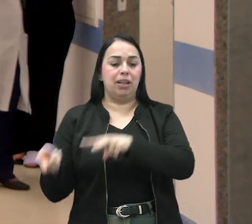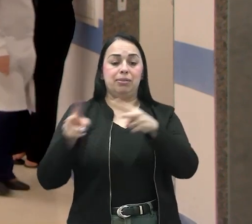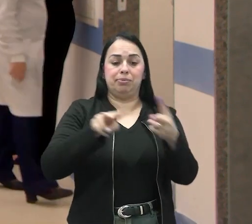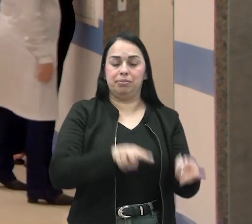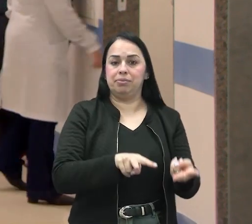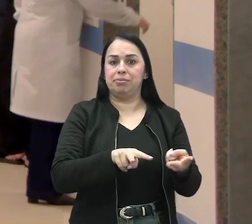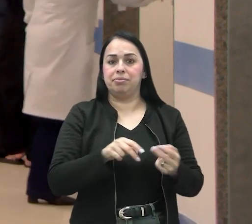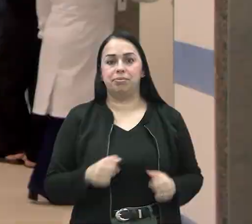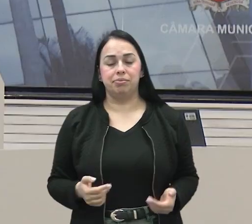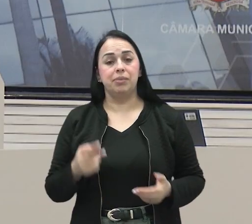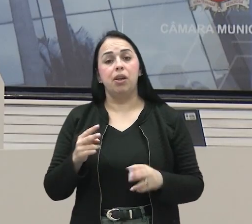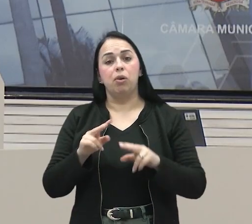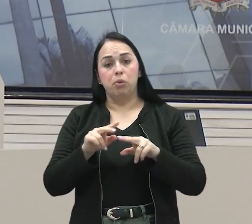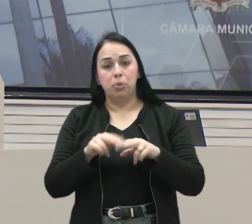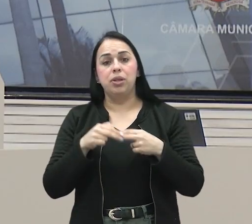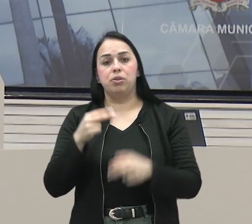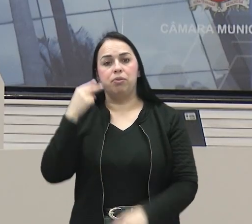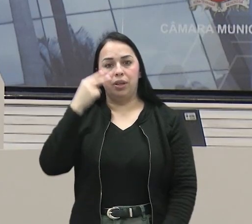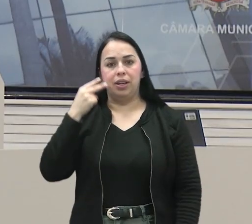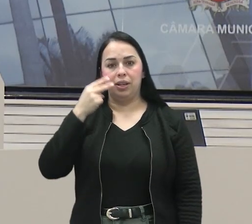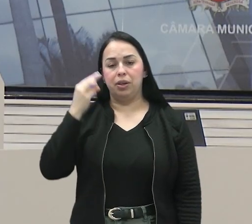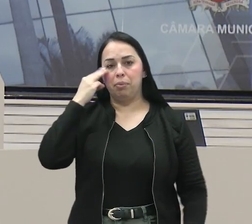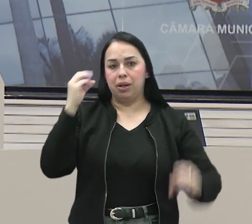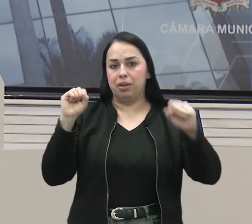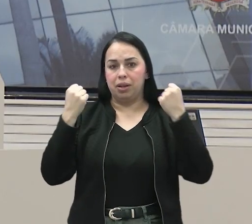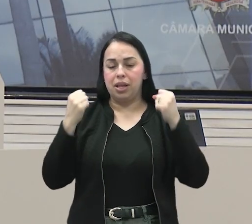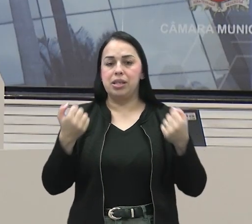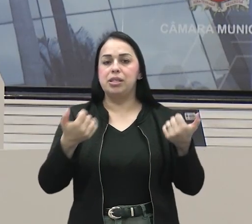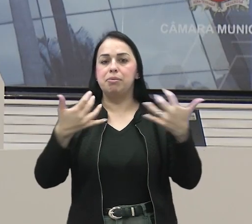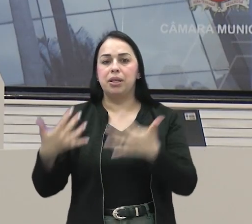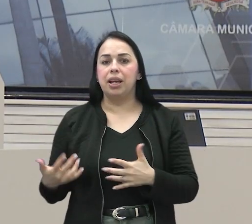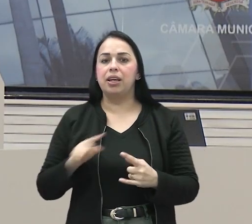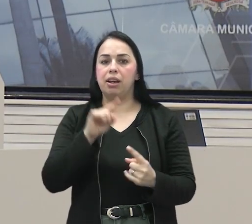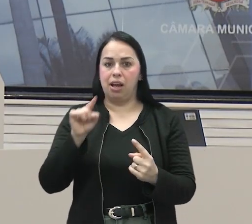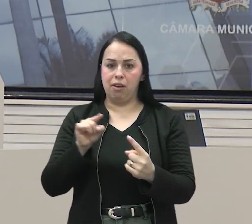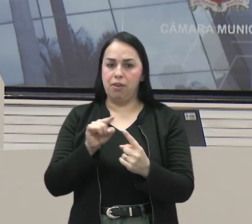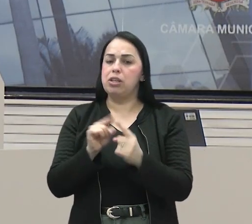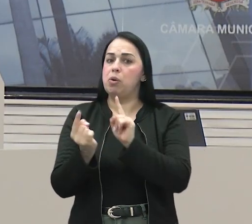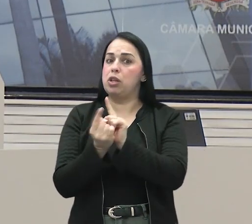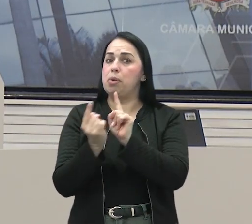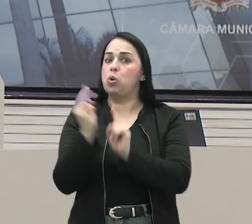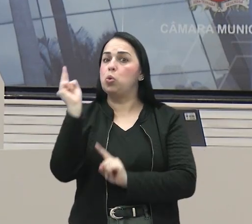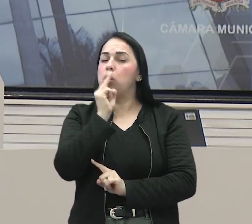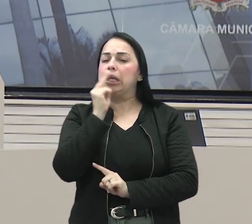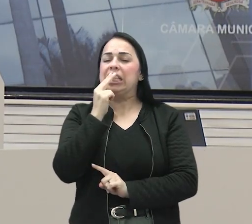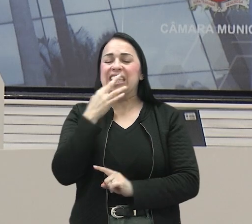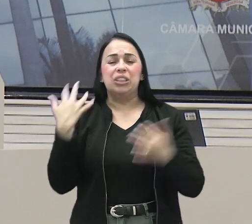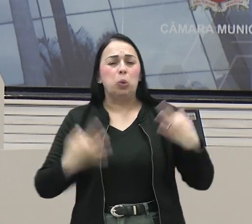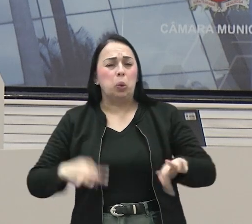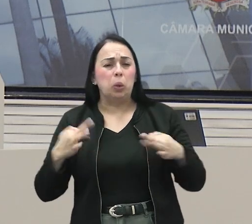transfere eles aqui para esse novo local. O vereador Marcão da Academia explica que o foco é atender casos urgentes, como